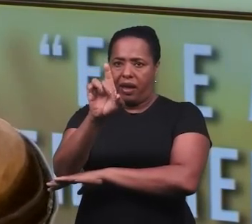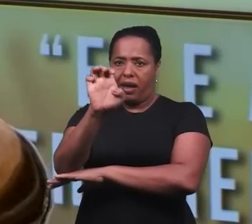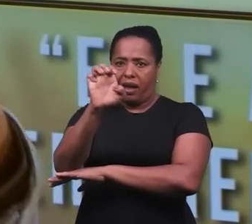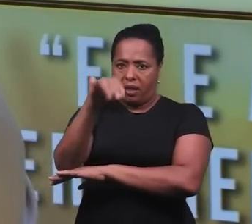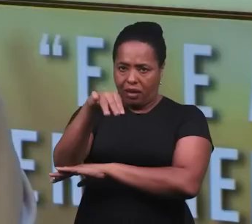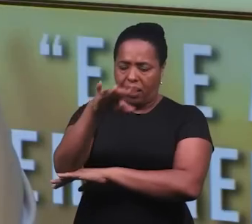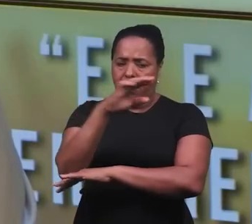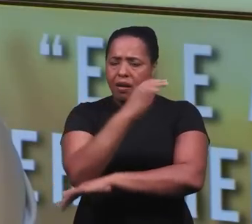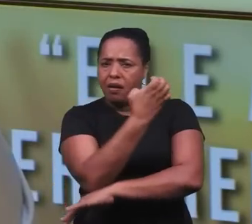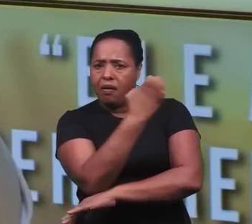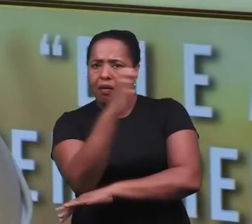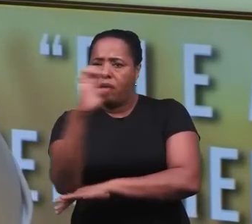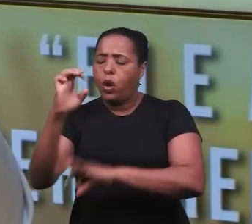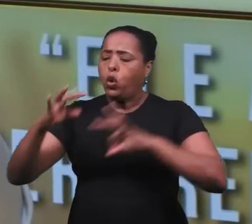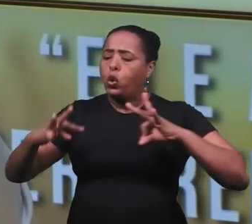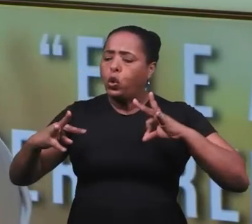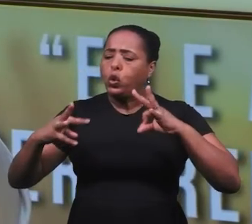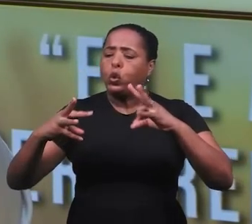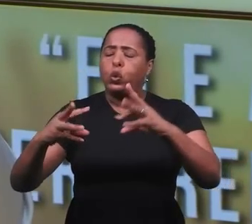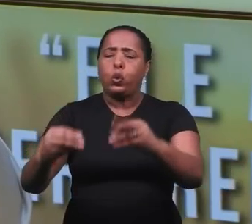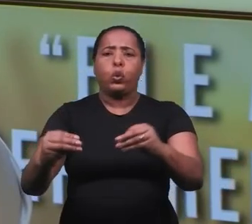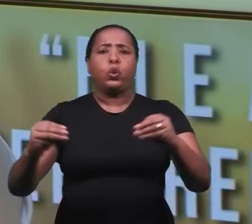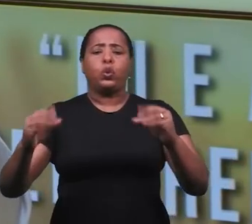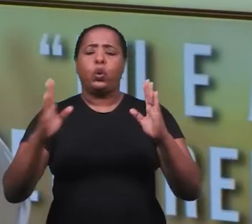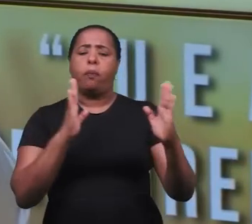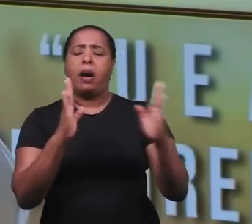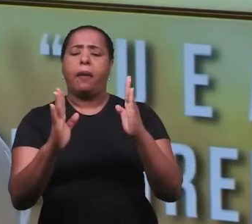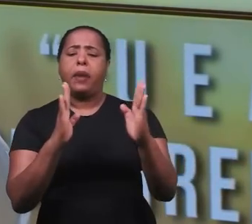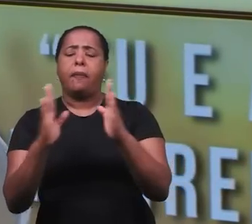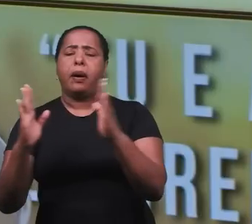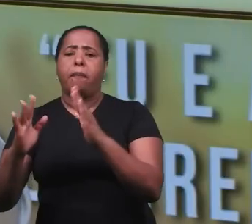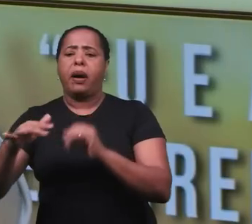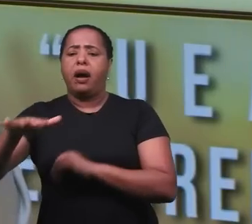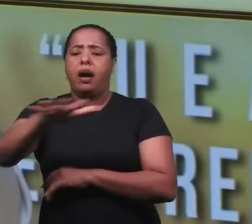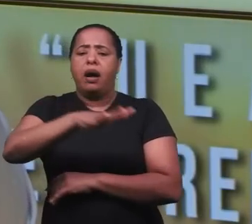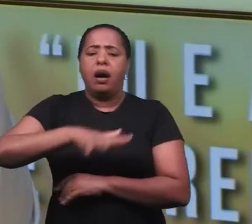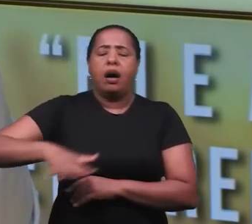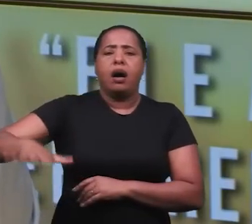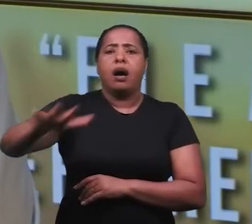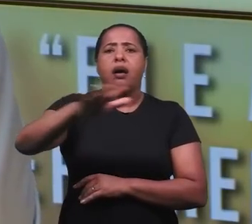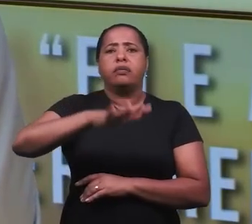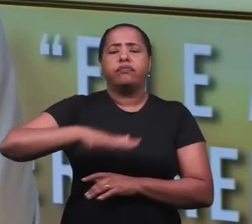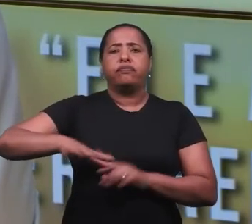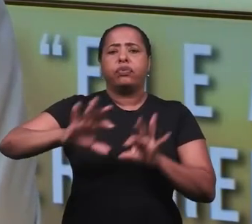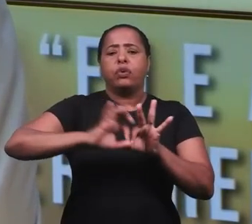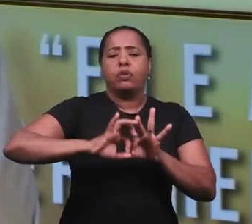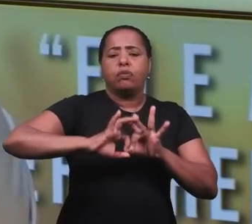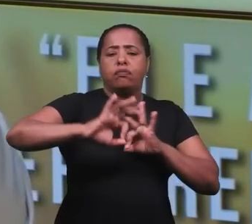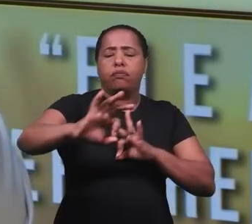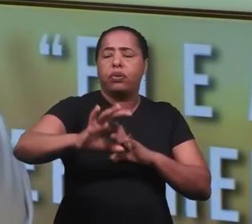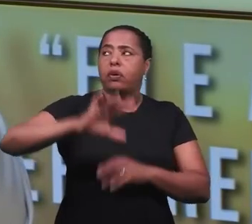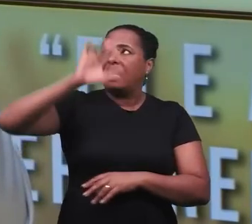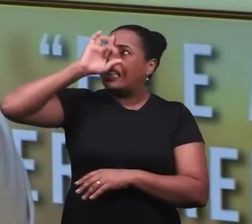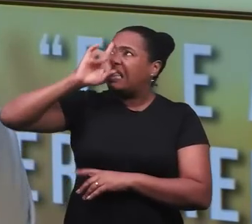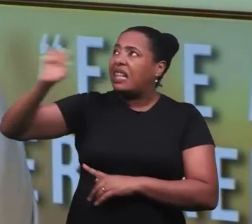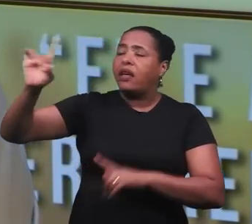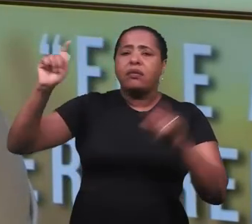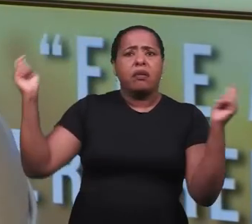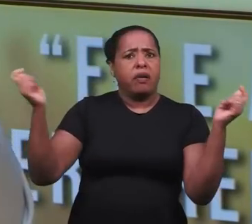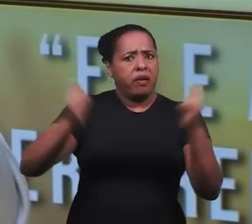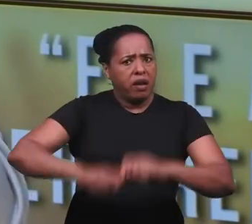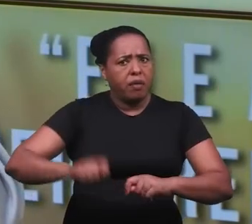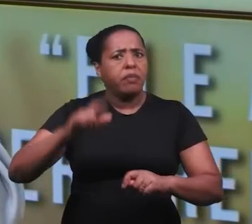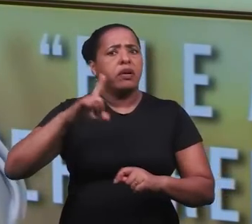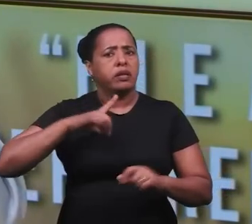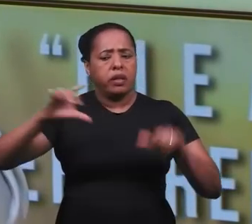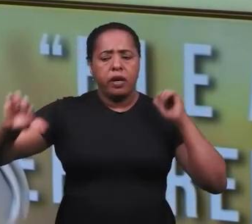criação, lá no Éden, né? Tudo foi criado para um tempo determinado. Na criação já está lá, isso no original, né?